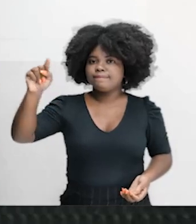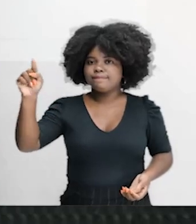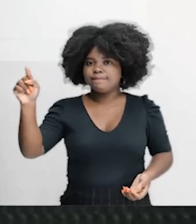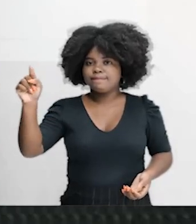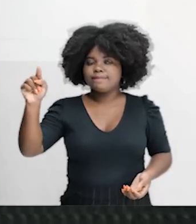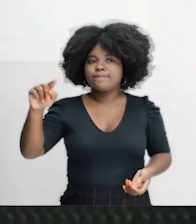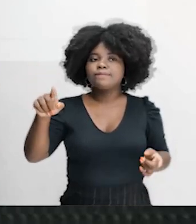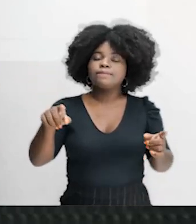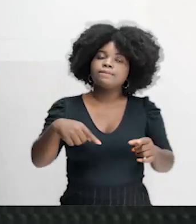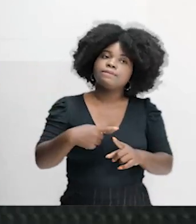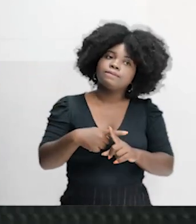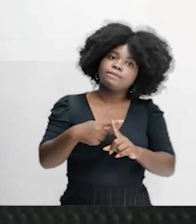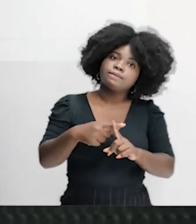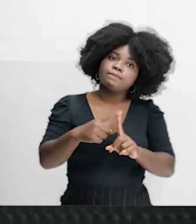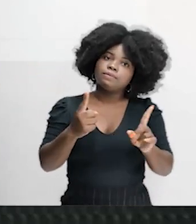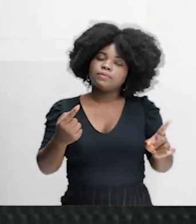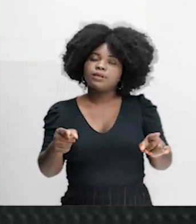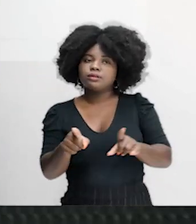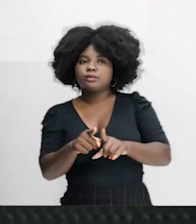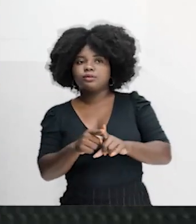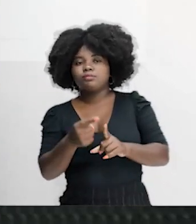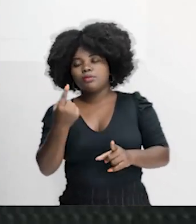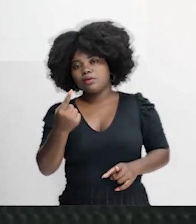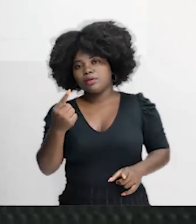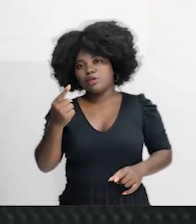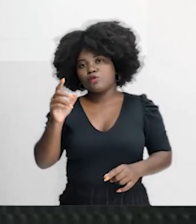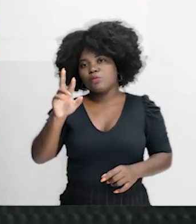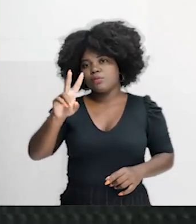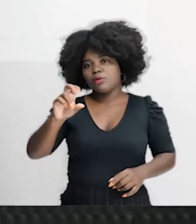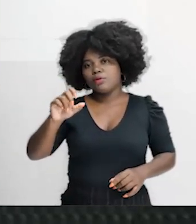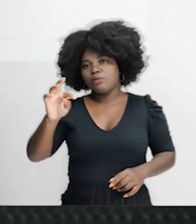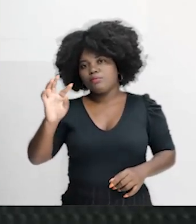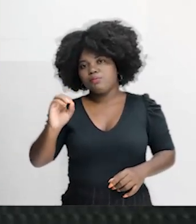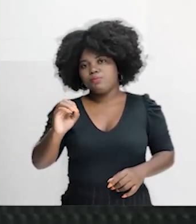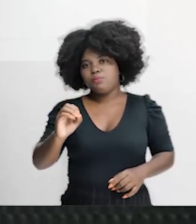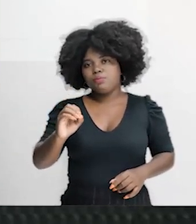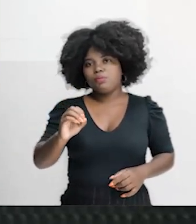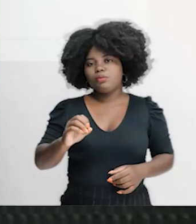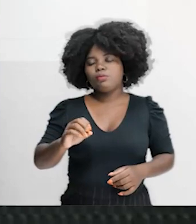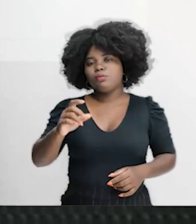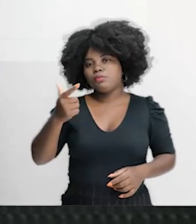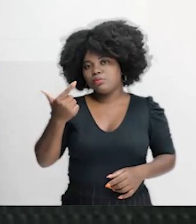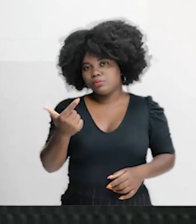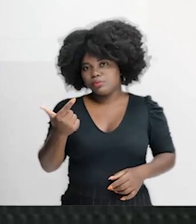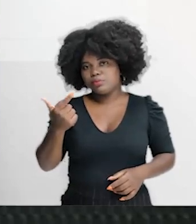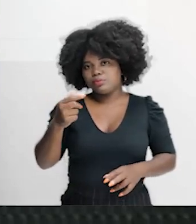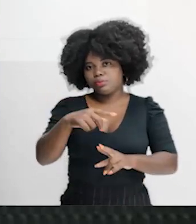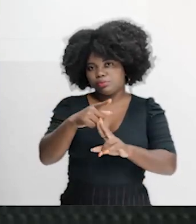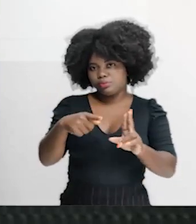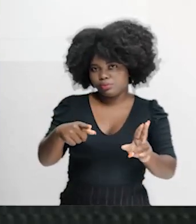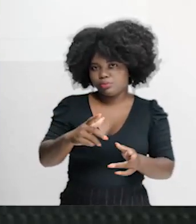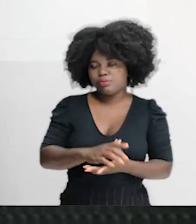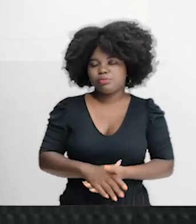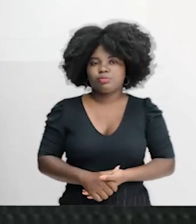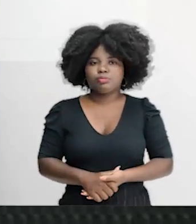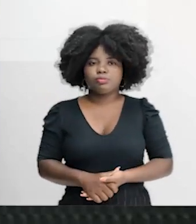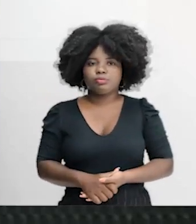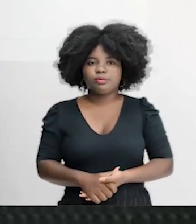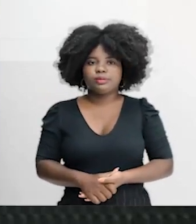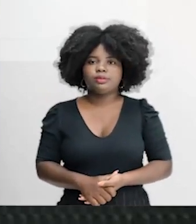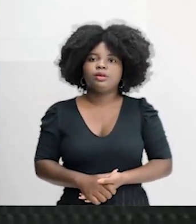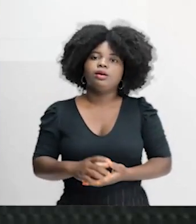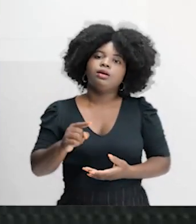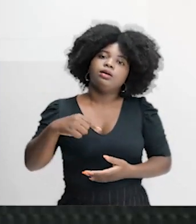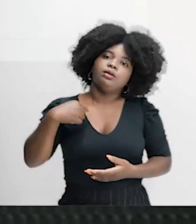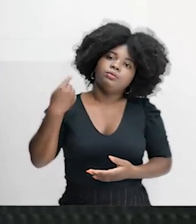Mas também ele leva uma volta, 2π, para fazer esse percurso.